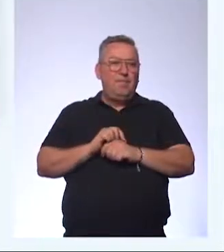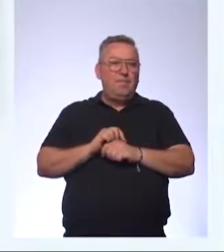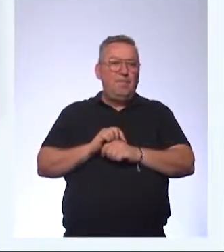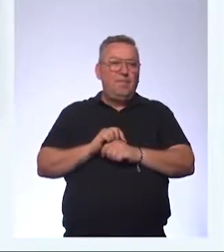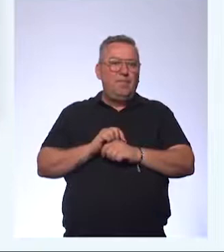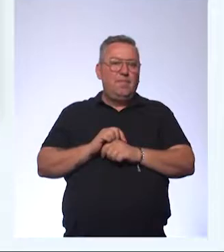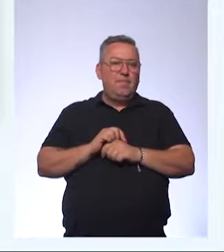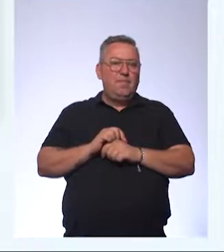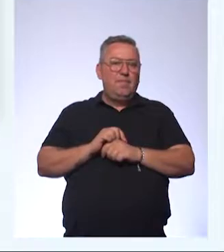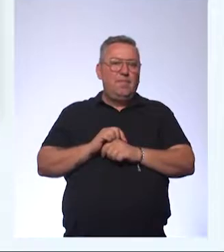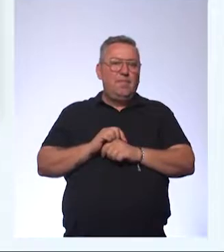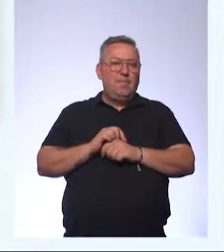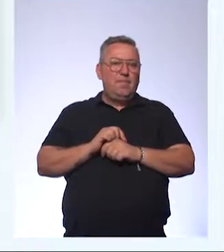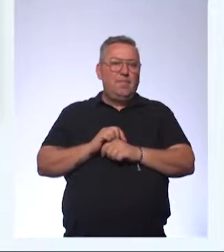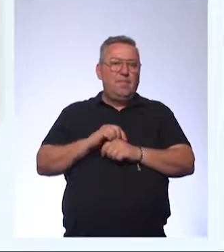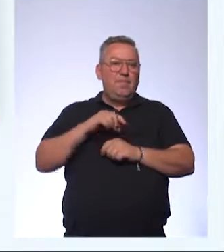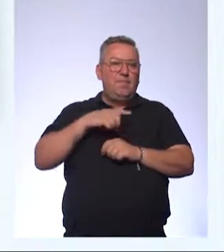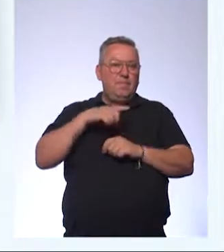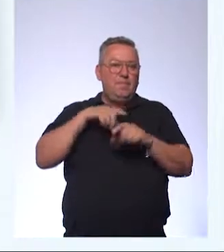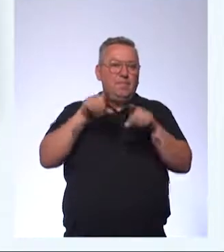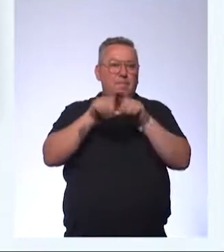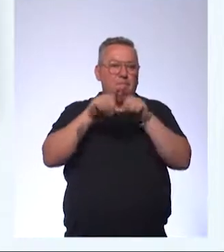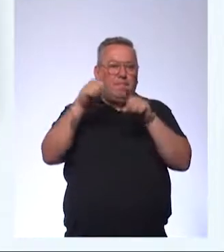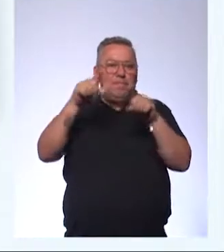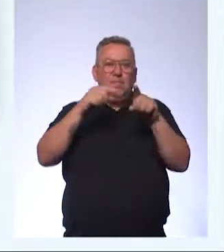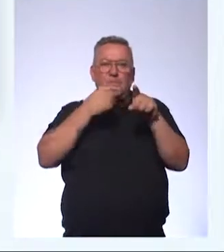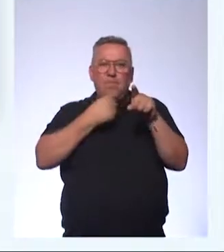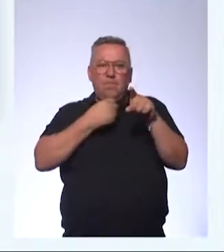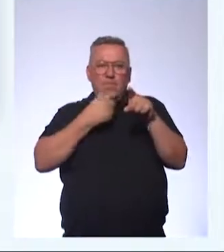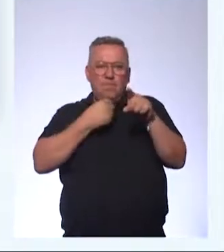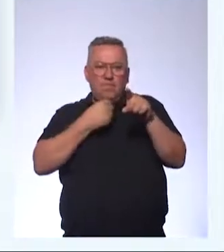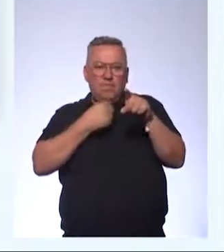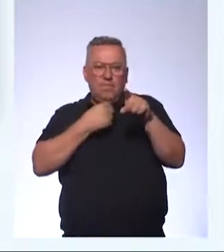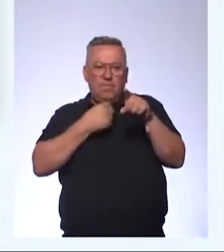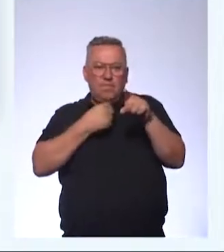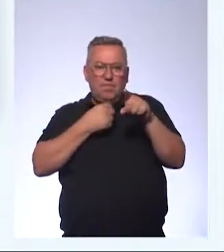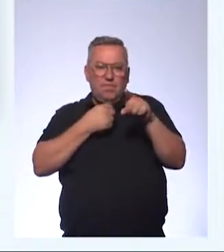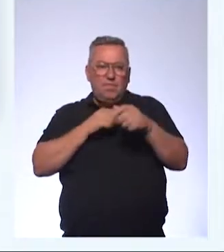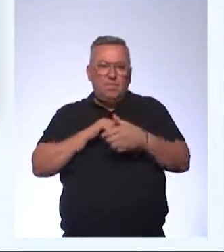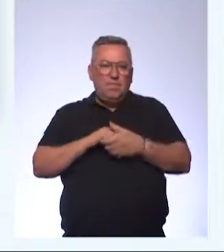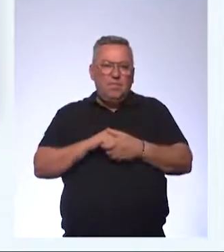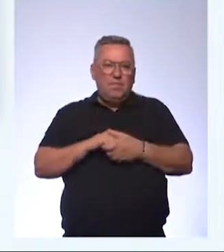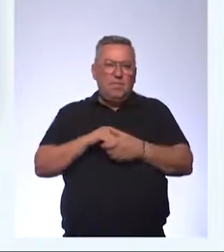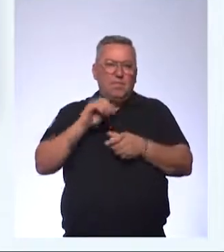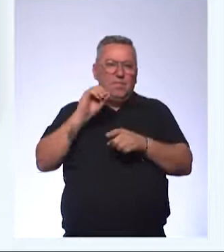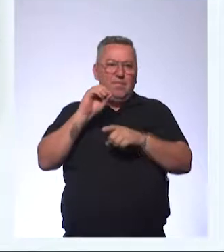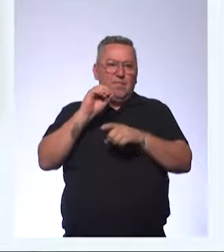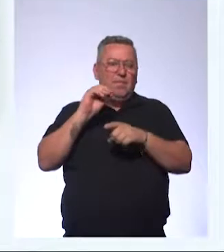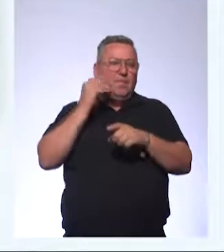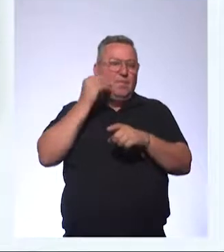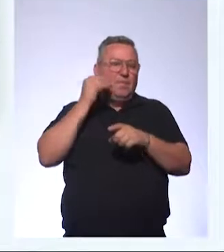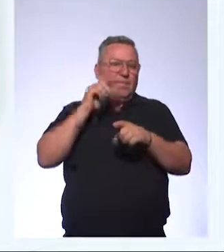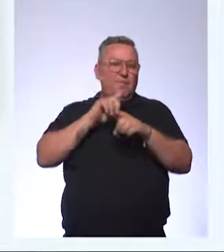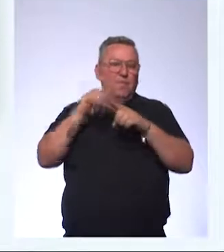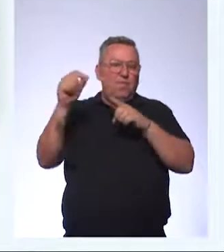tem um outro homenzinho, uma mulherzinha, tentando fugir pela mata.